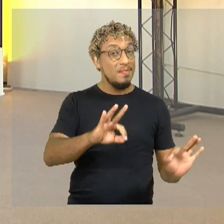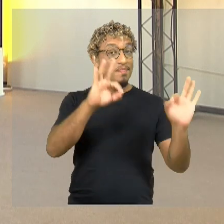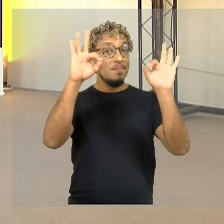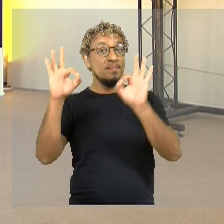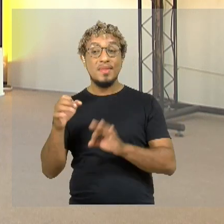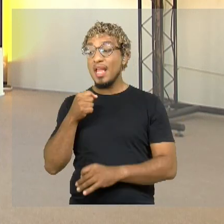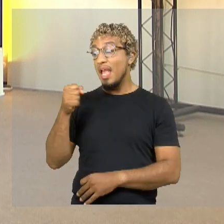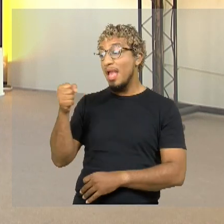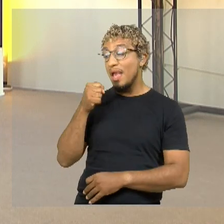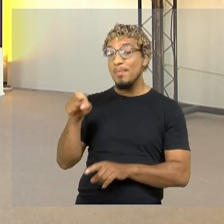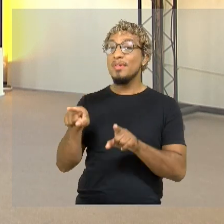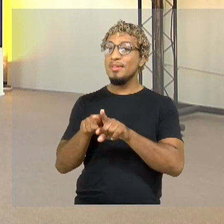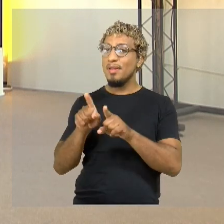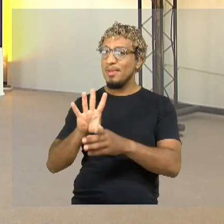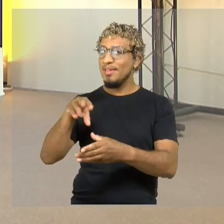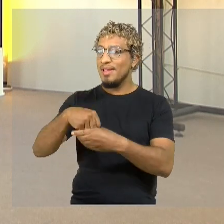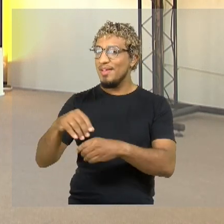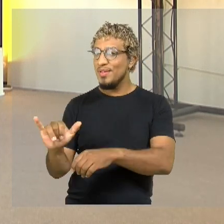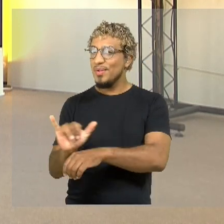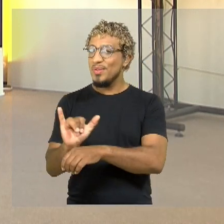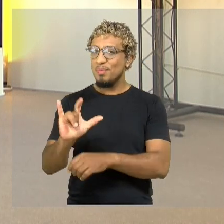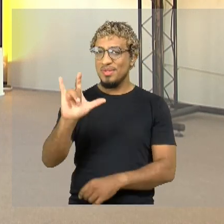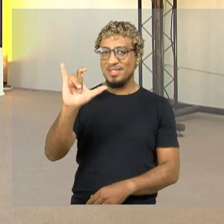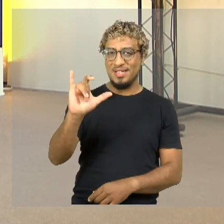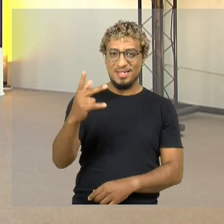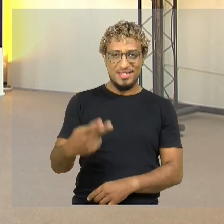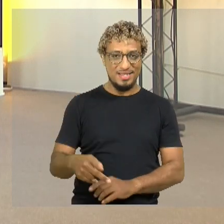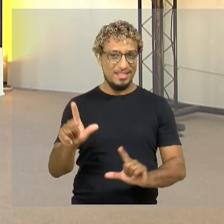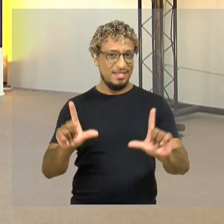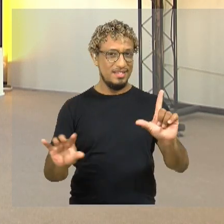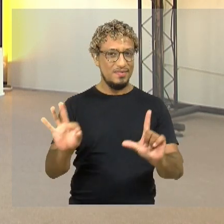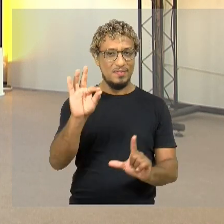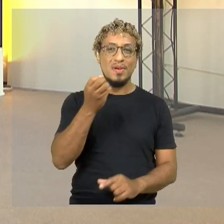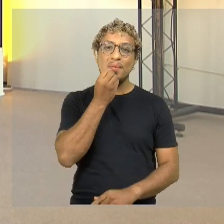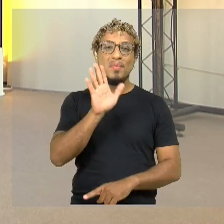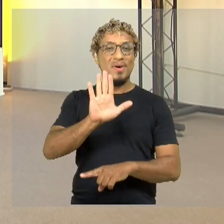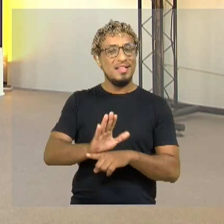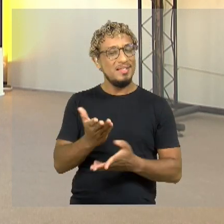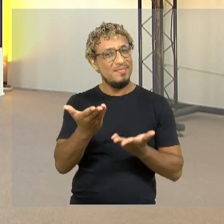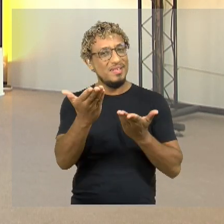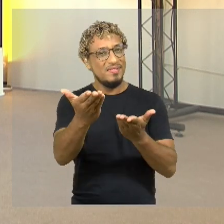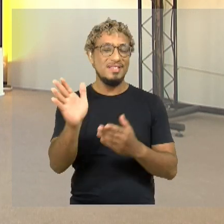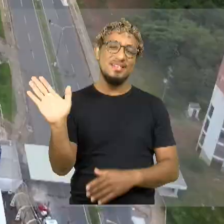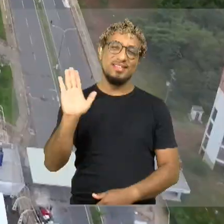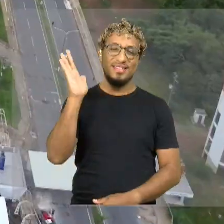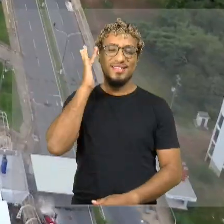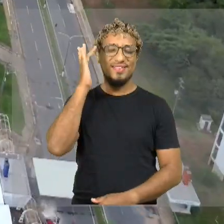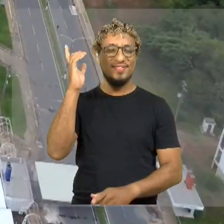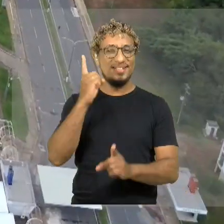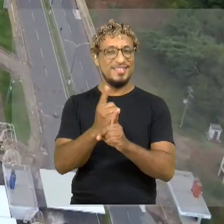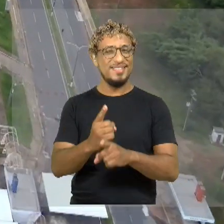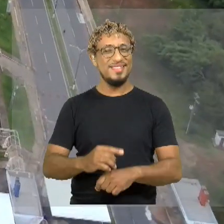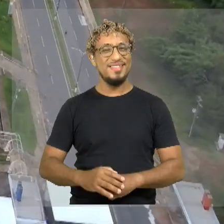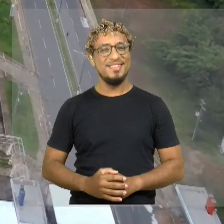e entrevistas no YouTube e Instagram da TV UFMA. Uma boa tarde para você e até amanhã. Música.